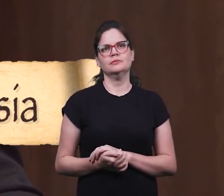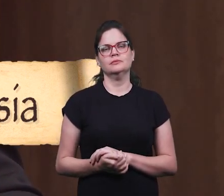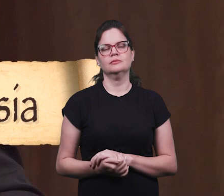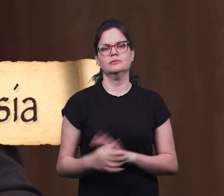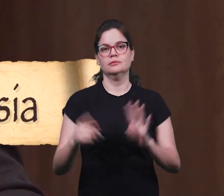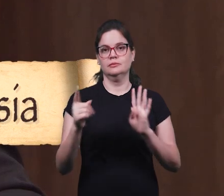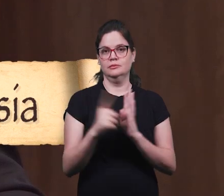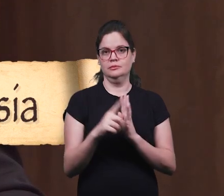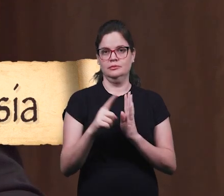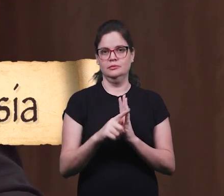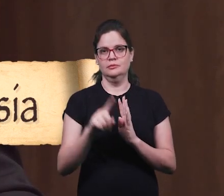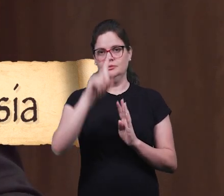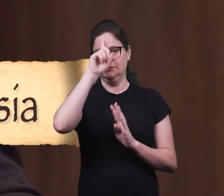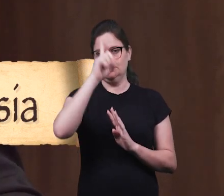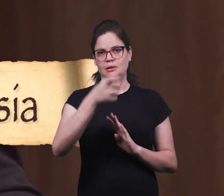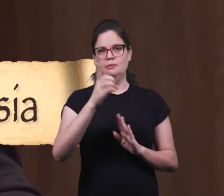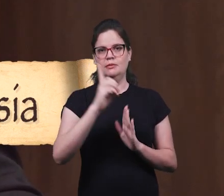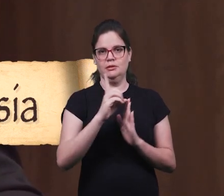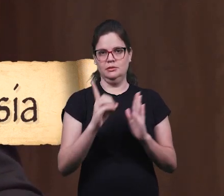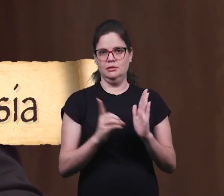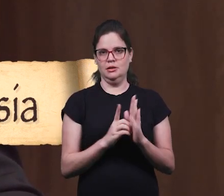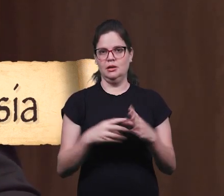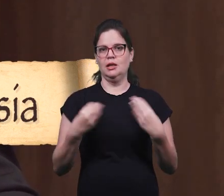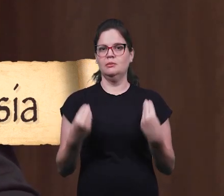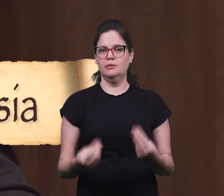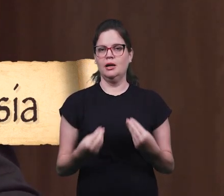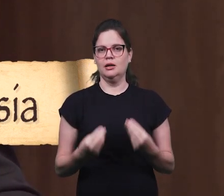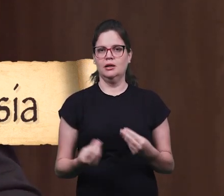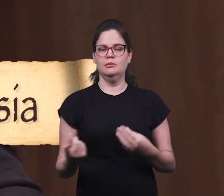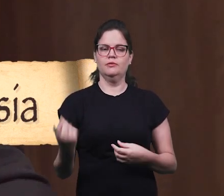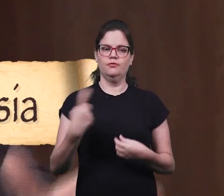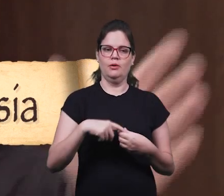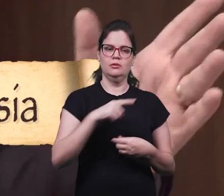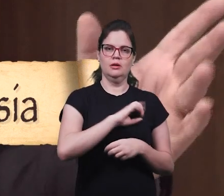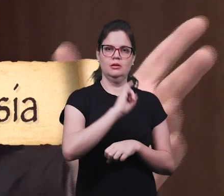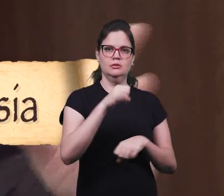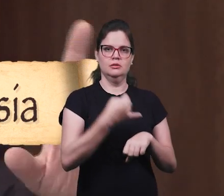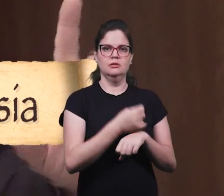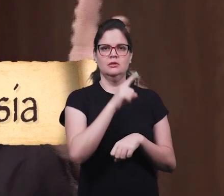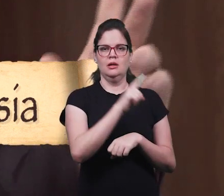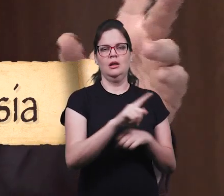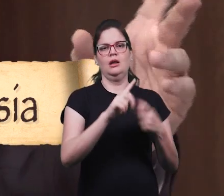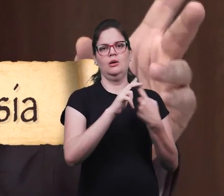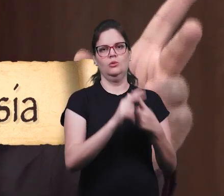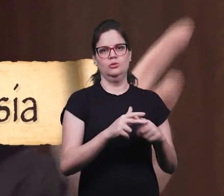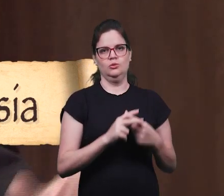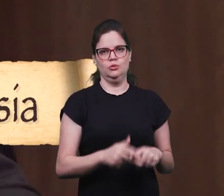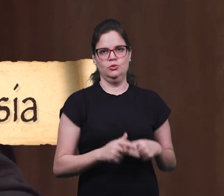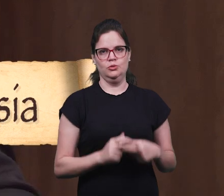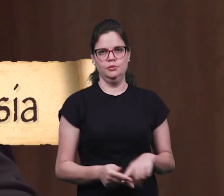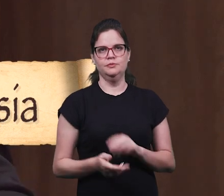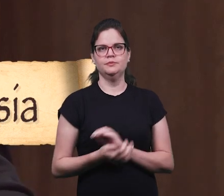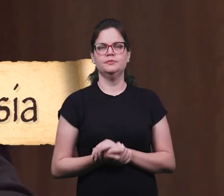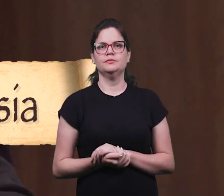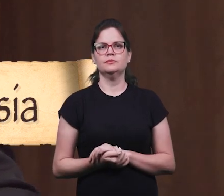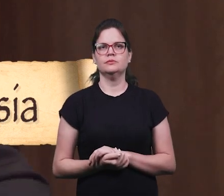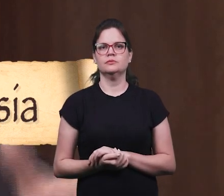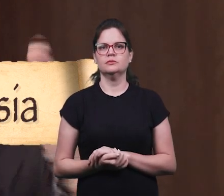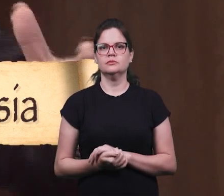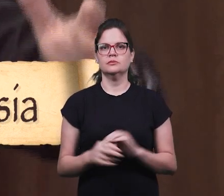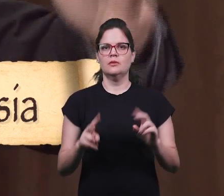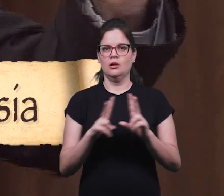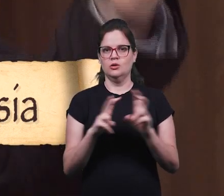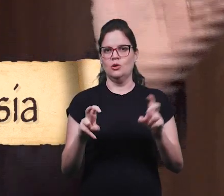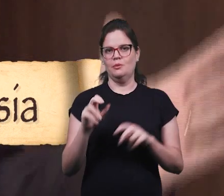sobre ele dá o decreto, né, para a reconstrução. Sobre Artaxerxes tem uma figura que acharam